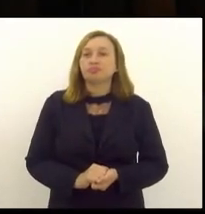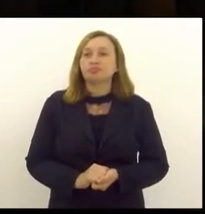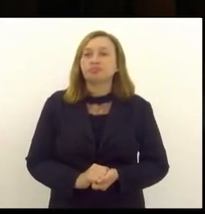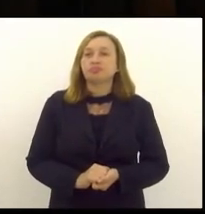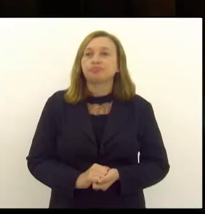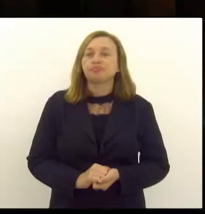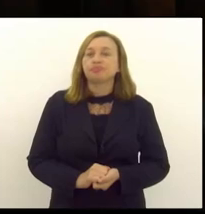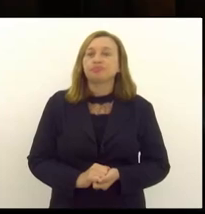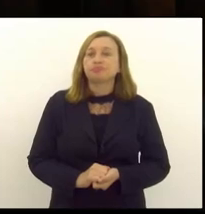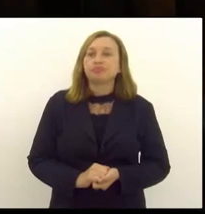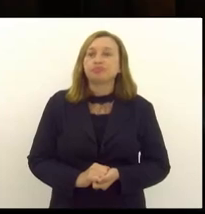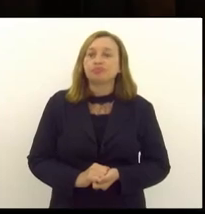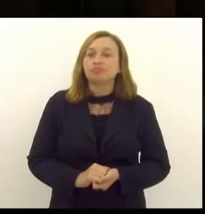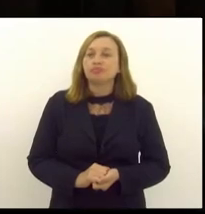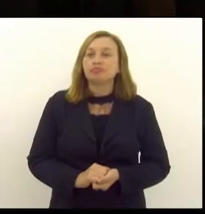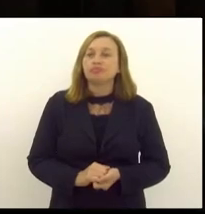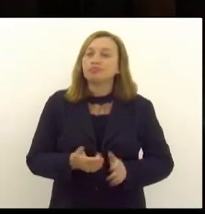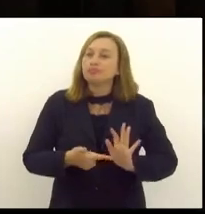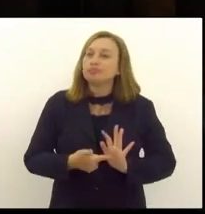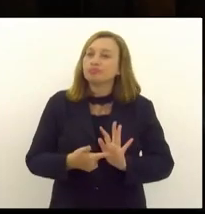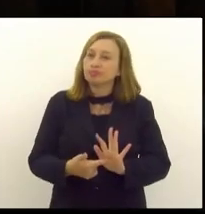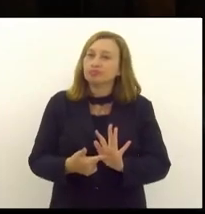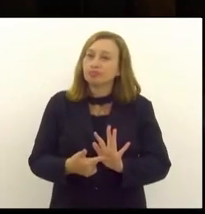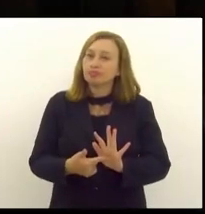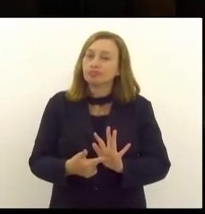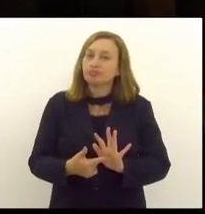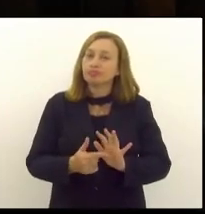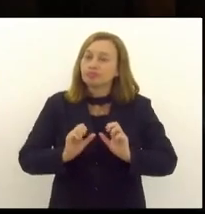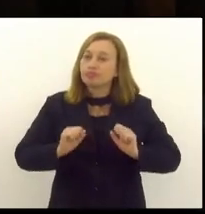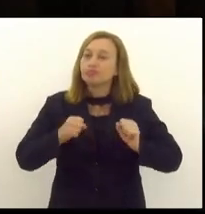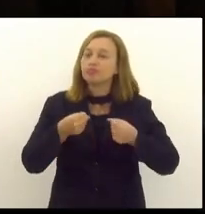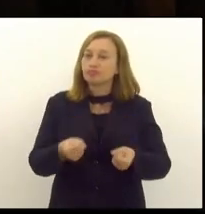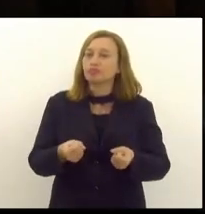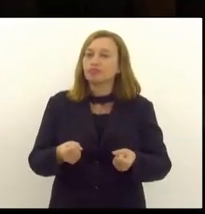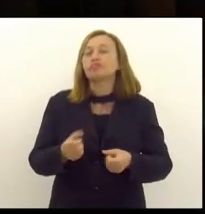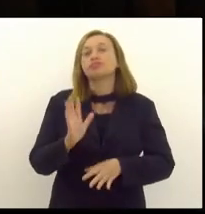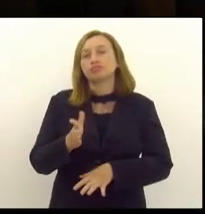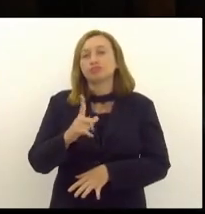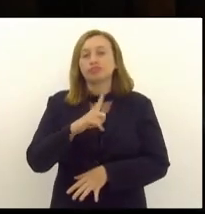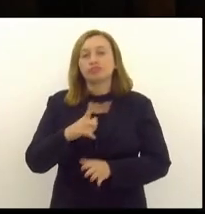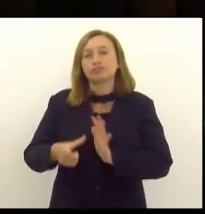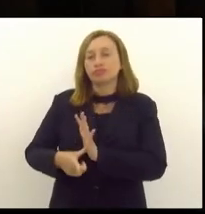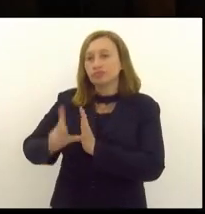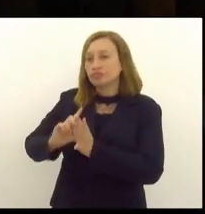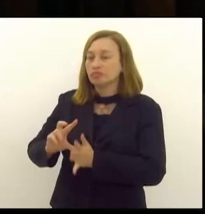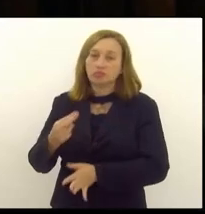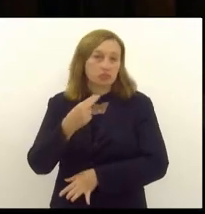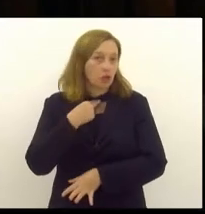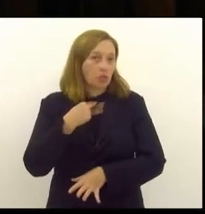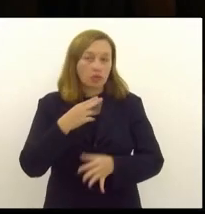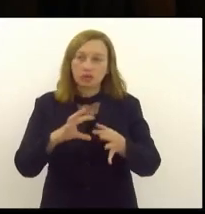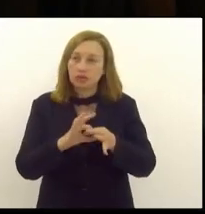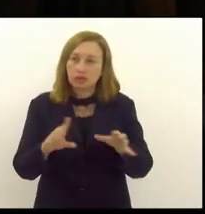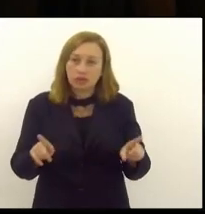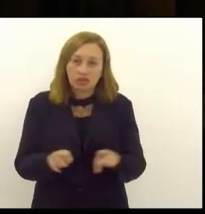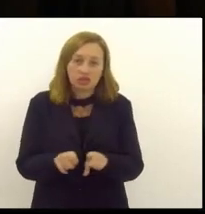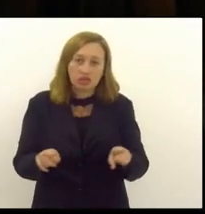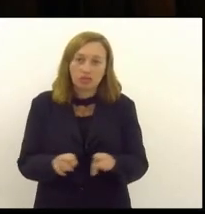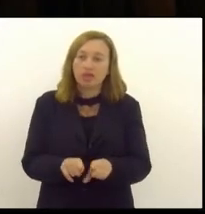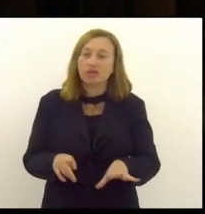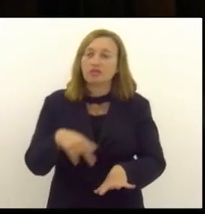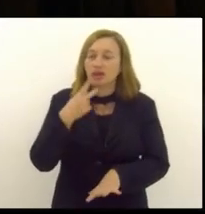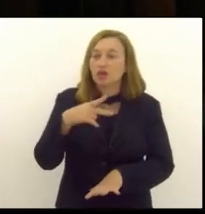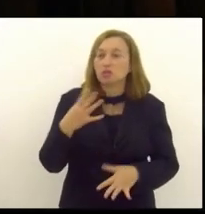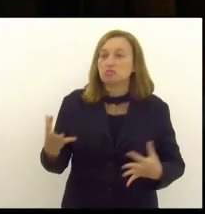esse ponto, essa dedicação que já havia antes. E também não posso deixar de falar do